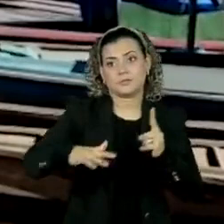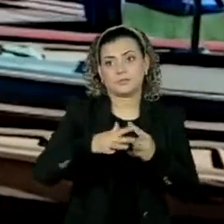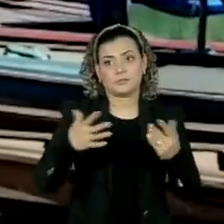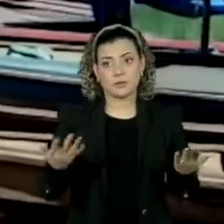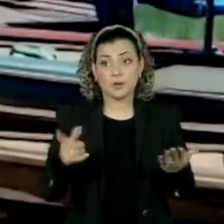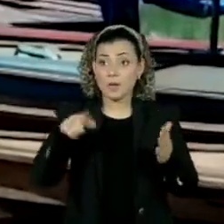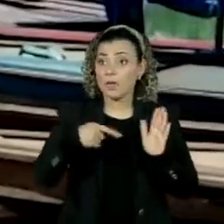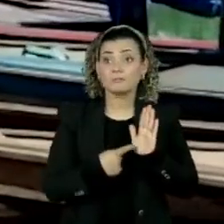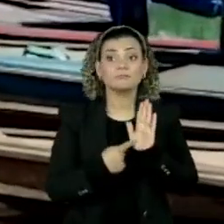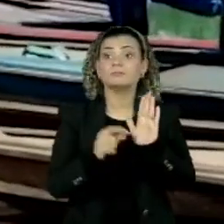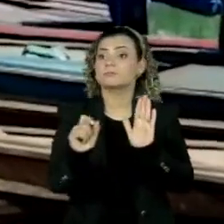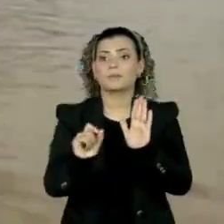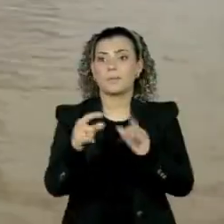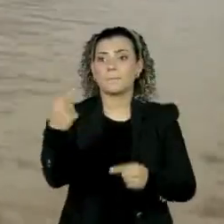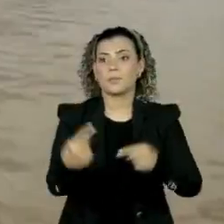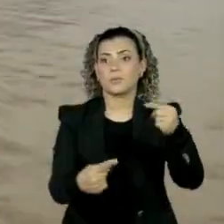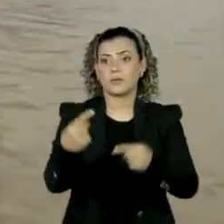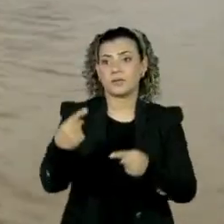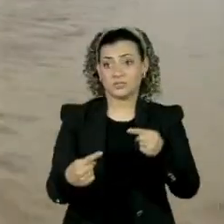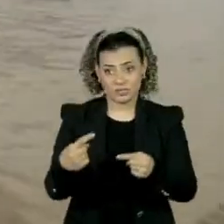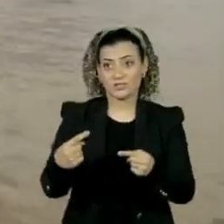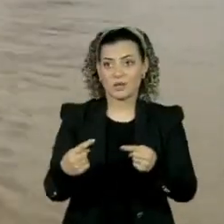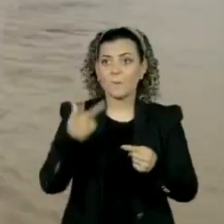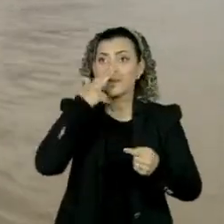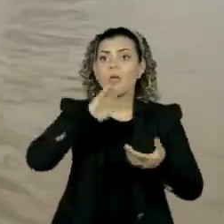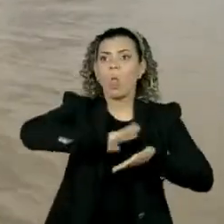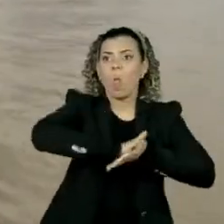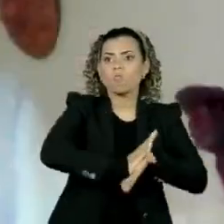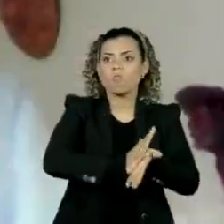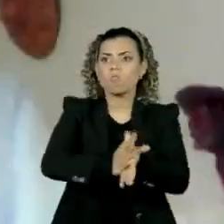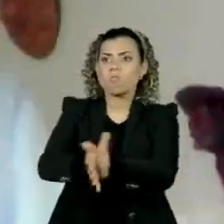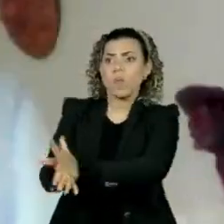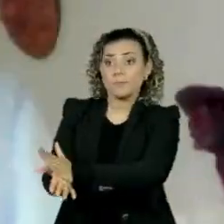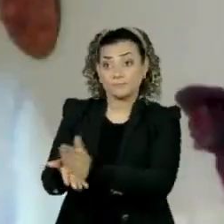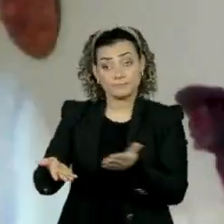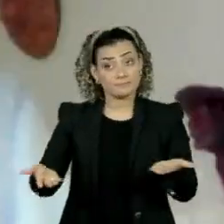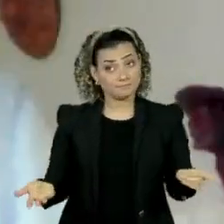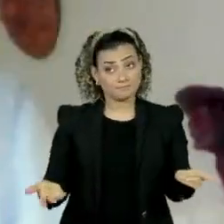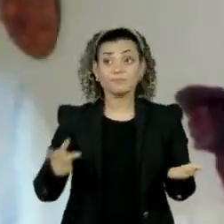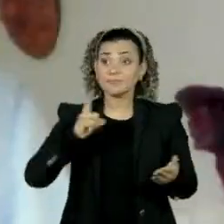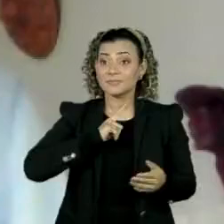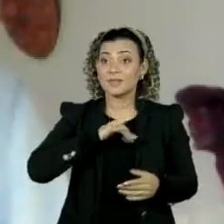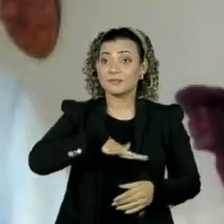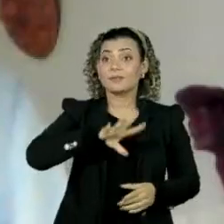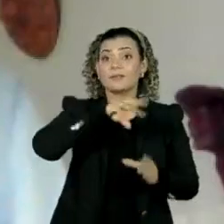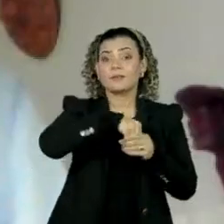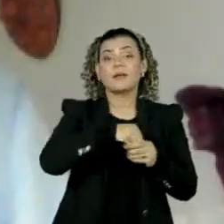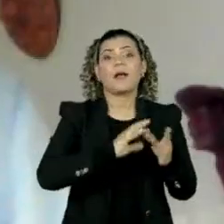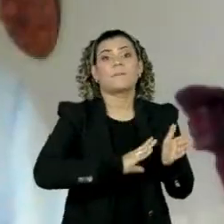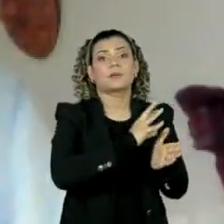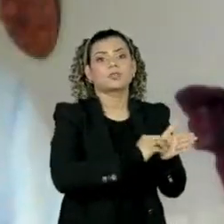é a ponta de uma política de extermínio na ccee desenvolve na Amazônia há décadas